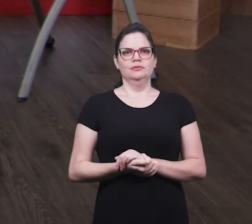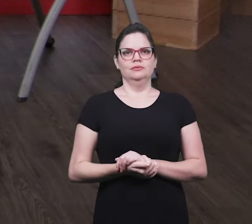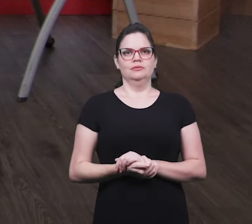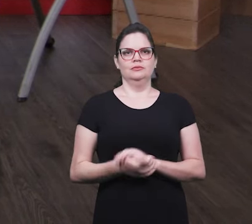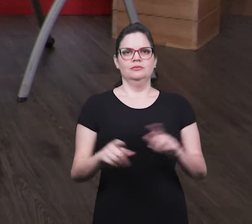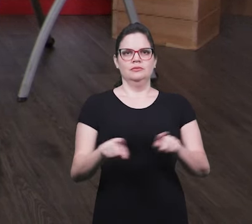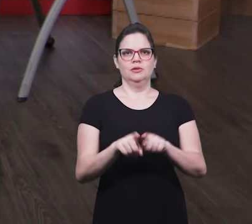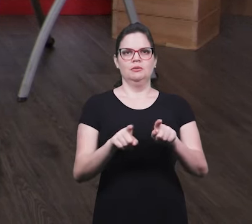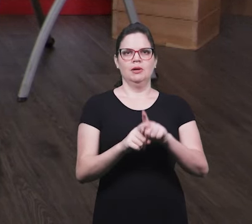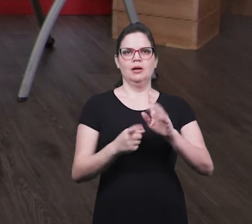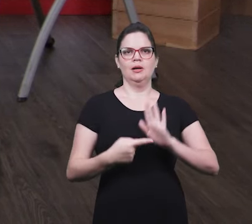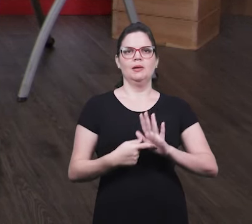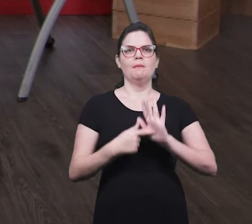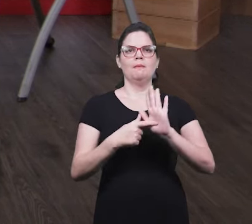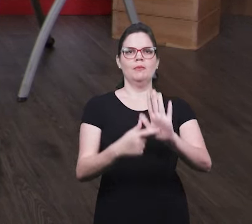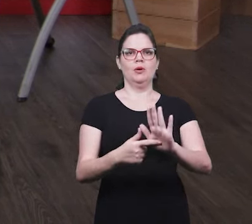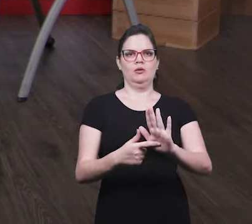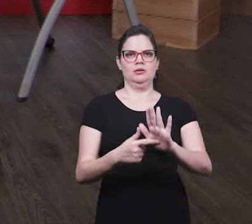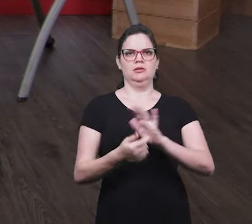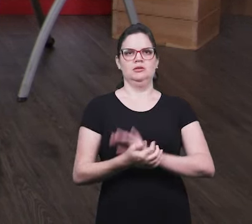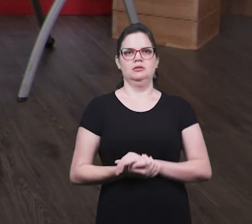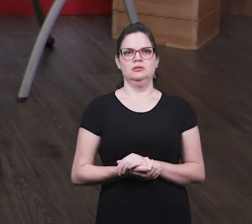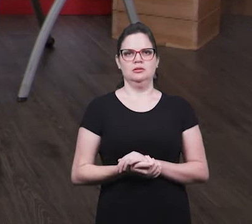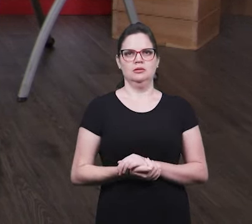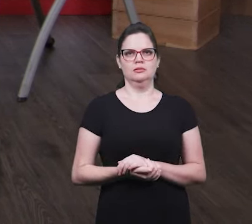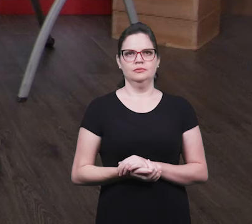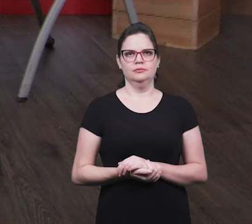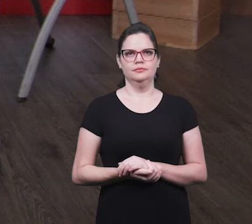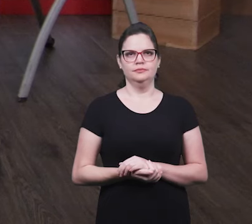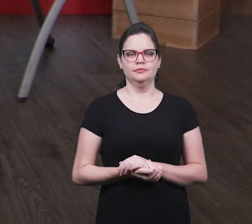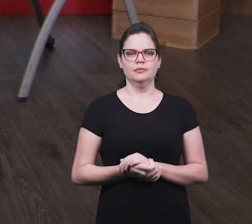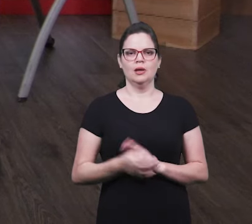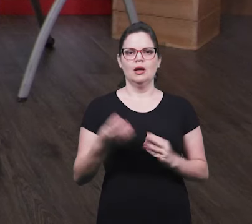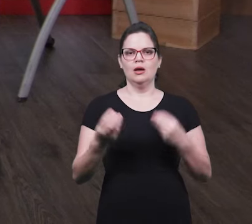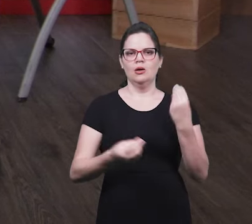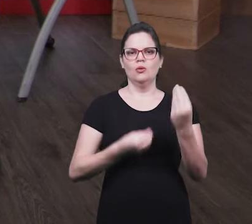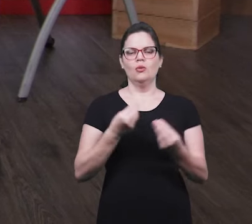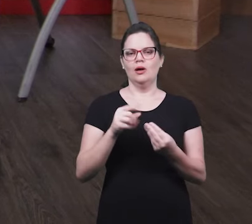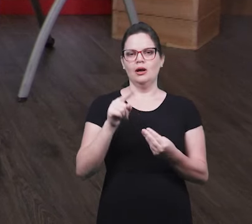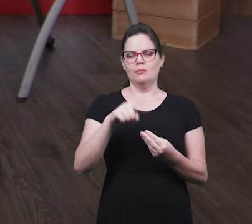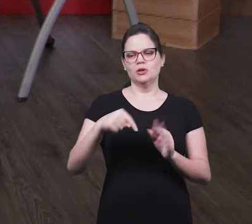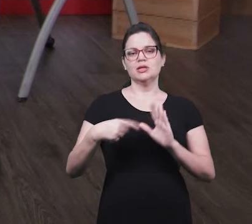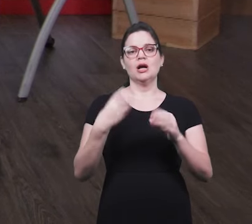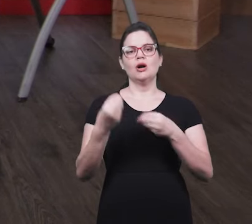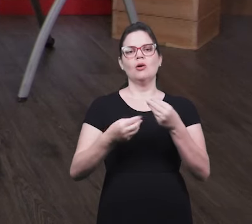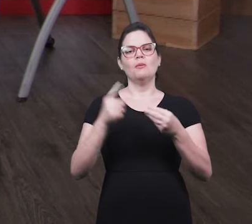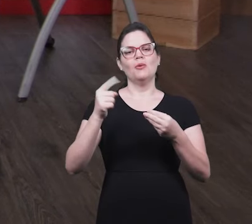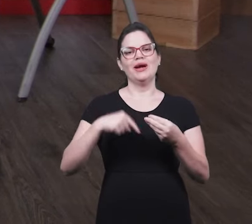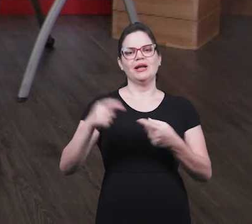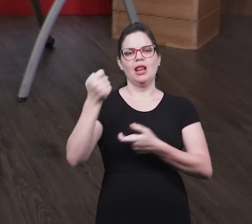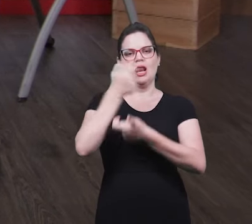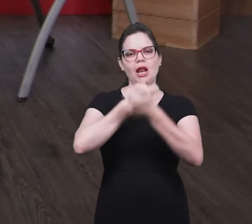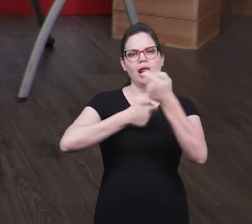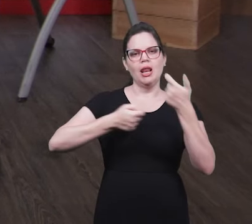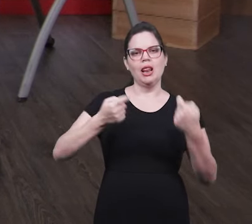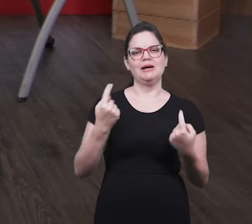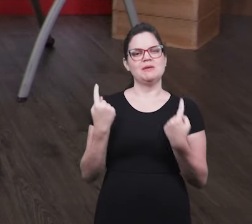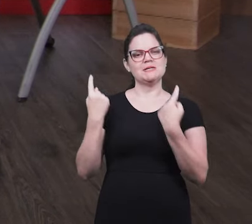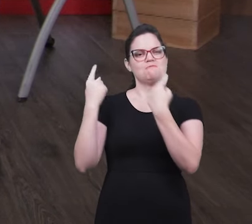desse conserto que foi feito, esse ajuste para tentar o Espírito do Senhor.